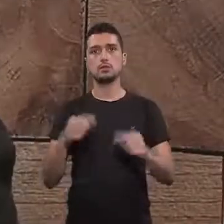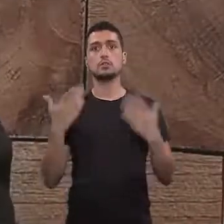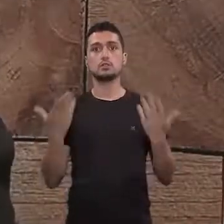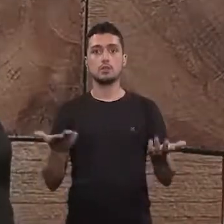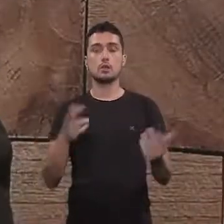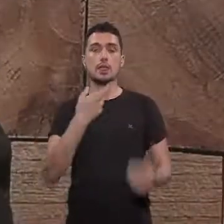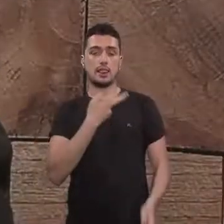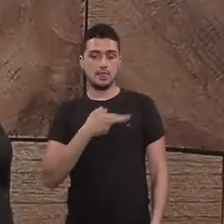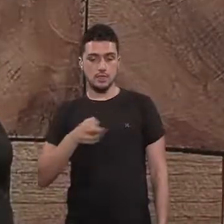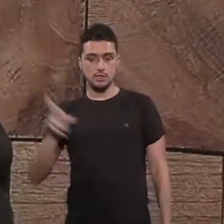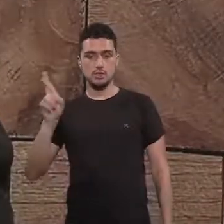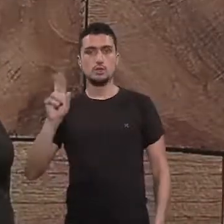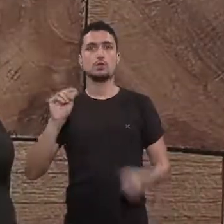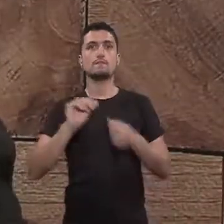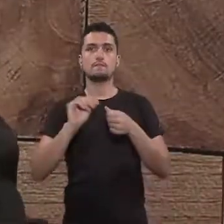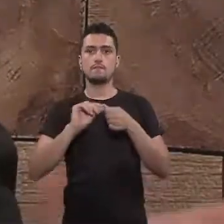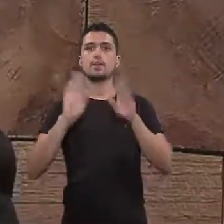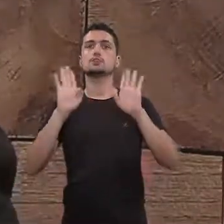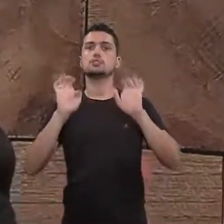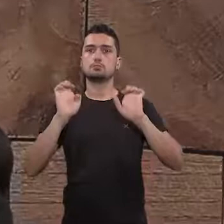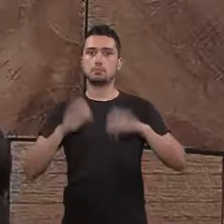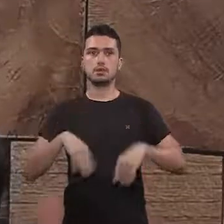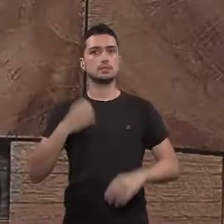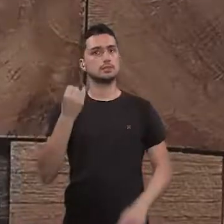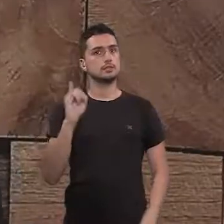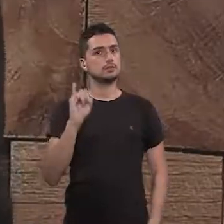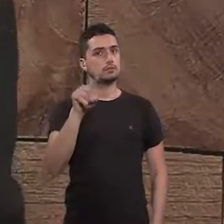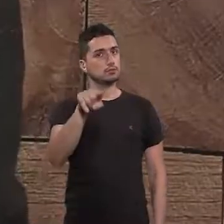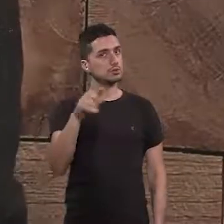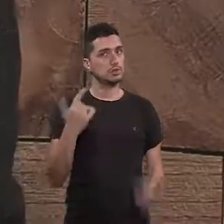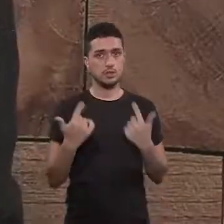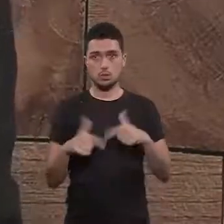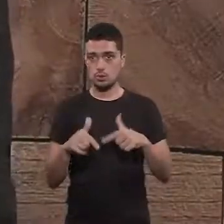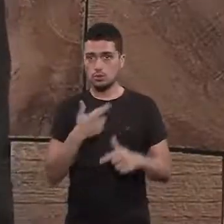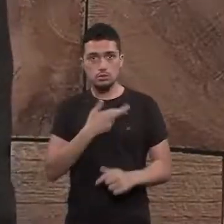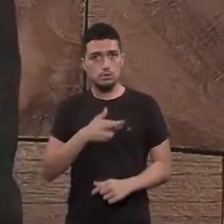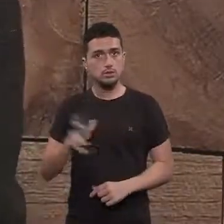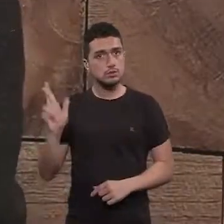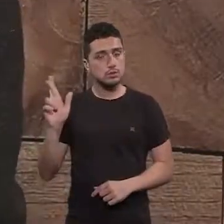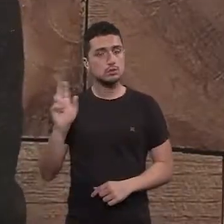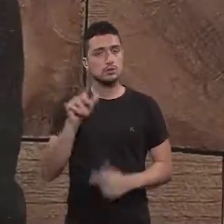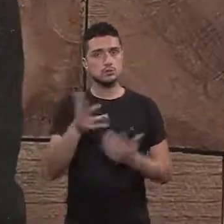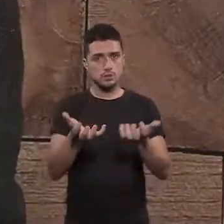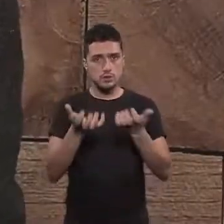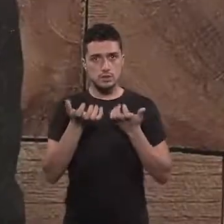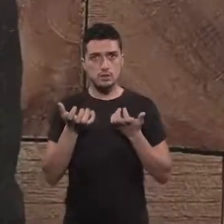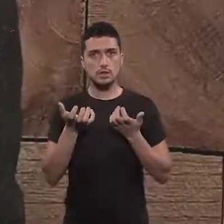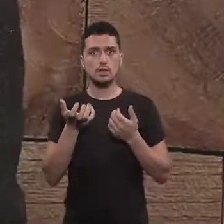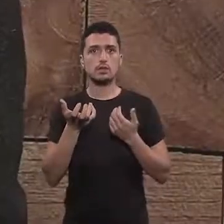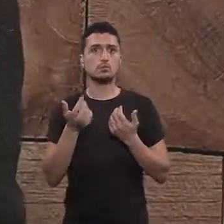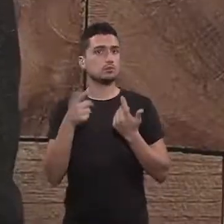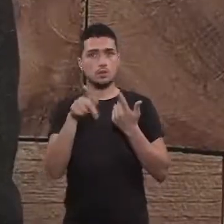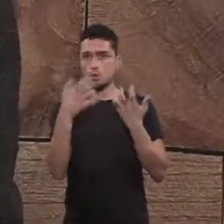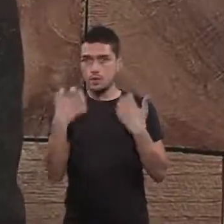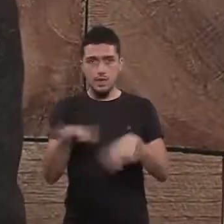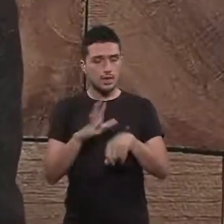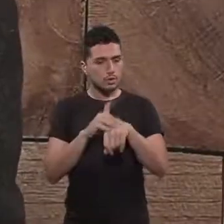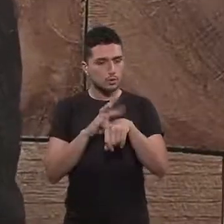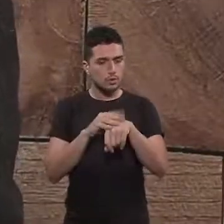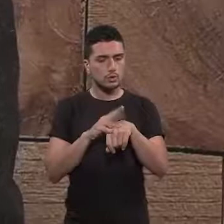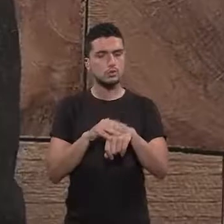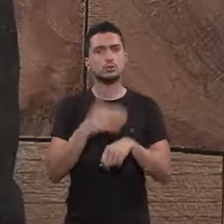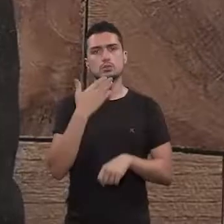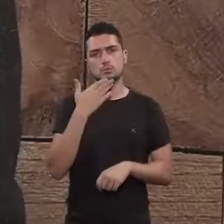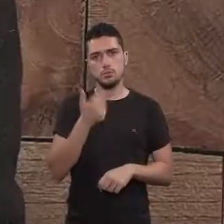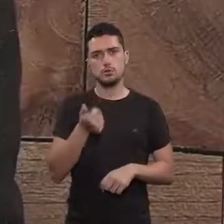religião faz bem à saúde. Se você não tem uma religião ainda, se você tem um interesse em adoecer, não é apenas